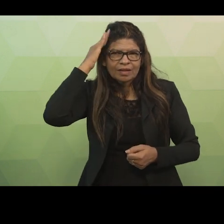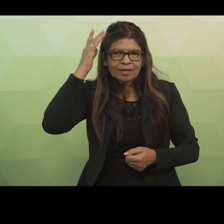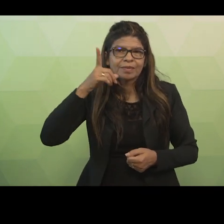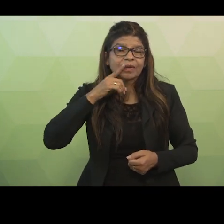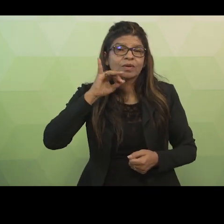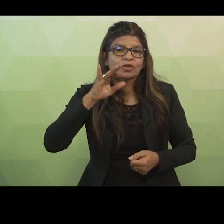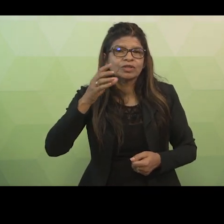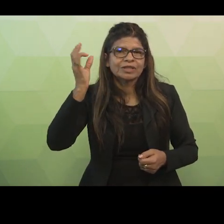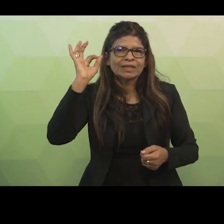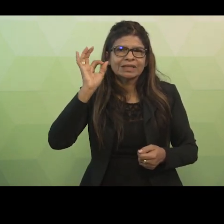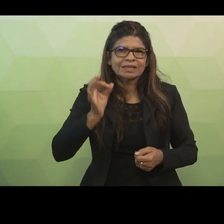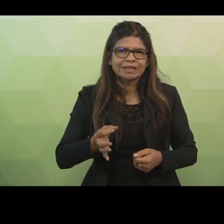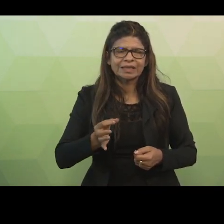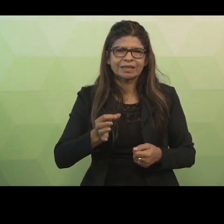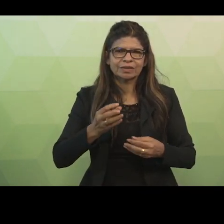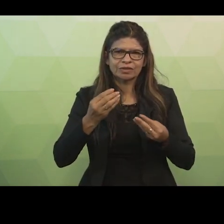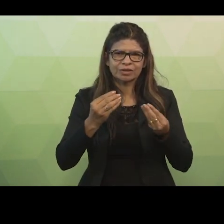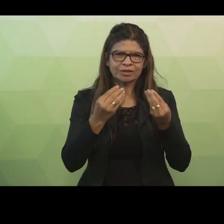processo.